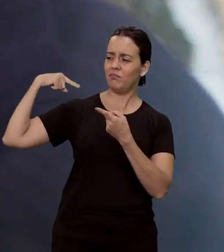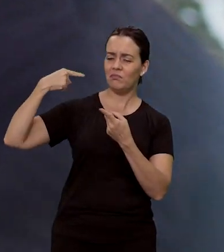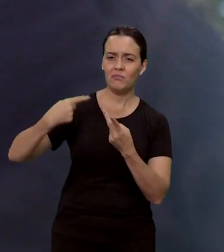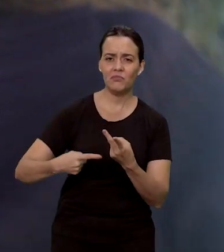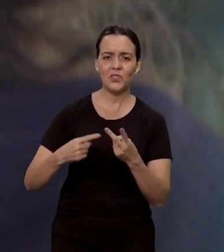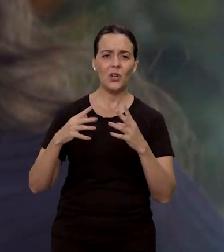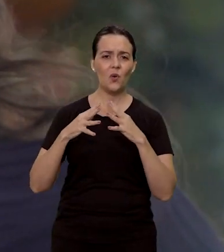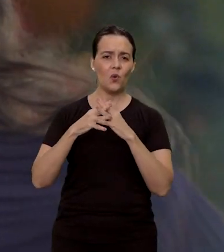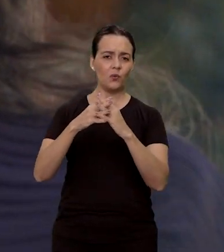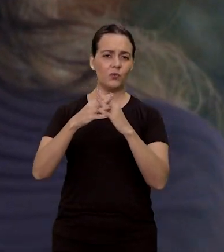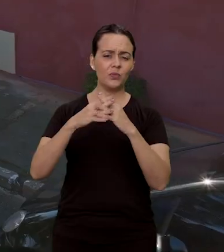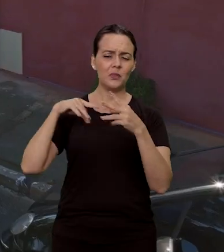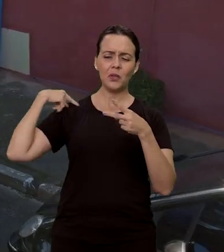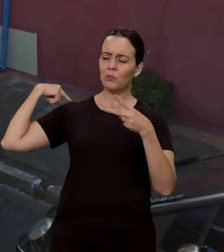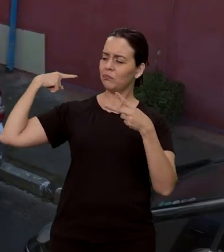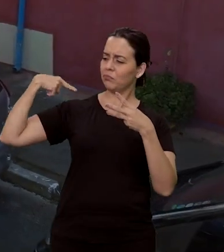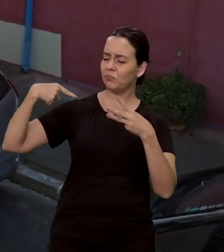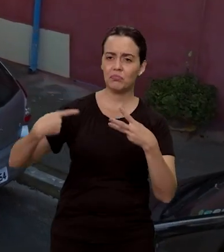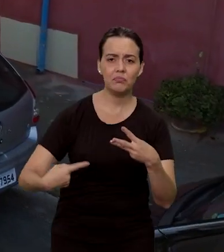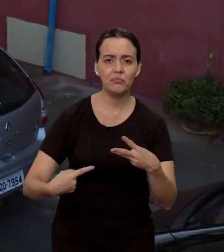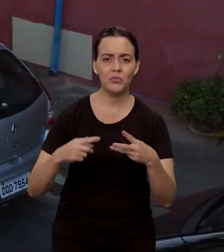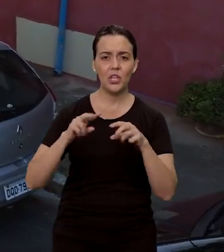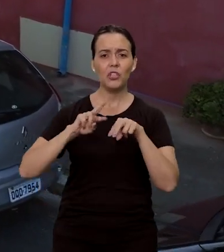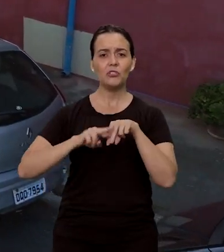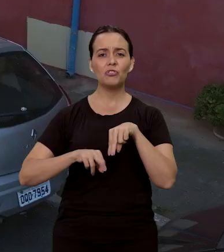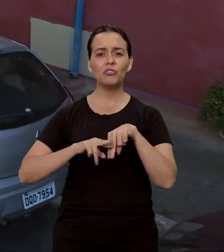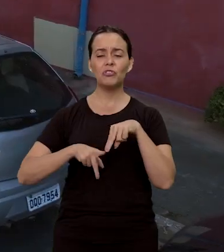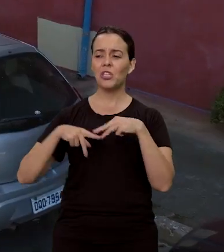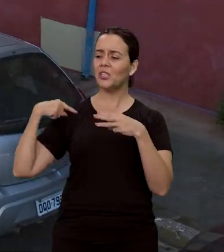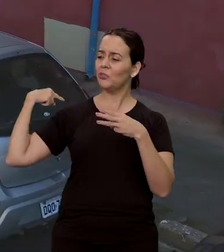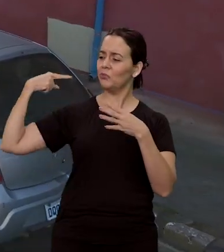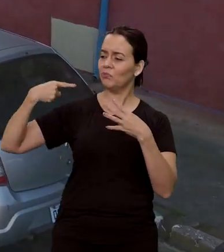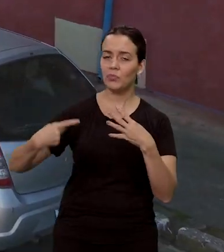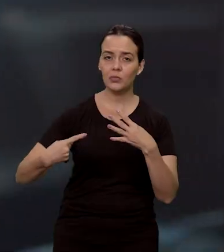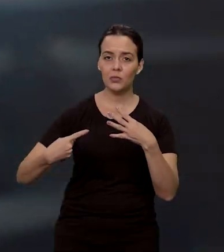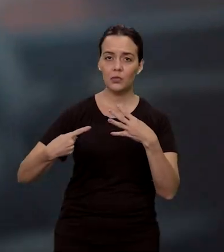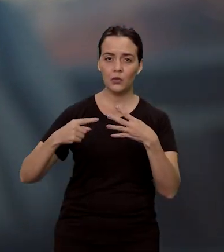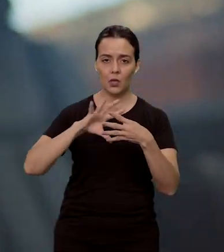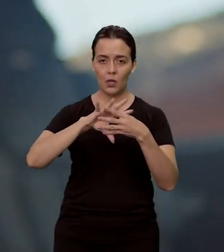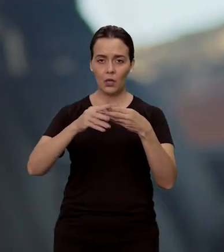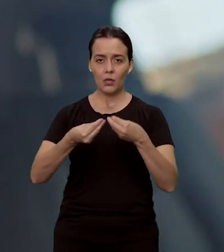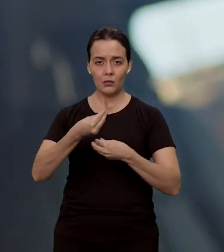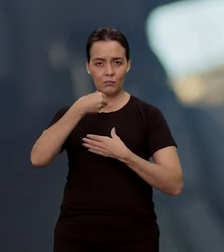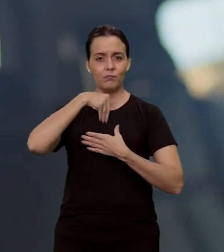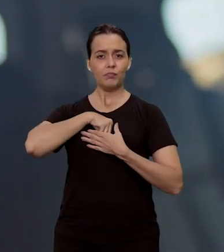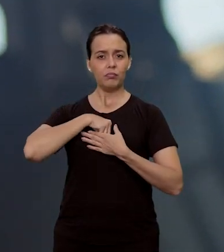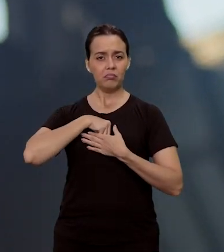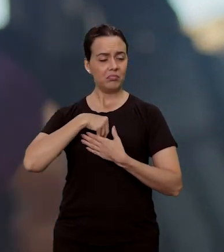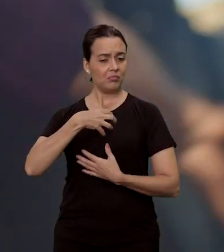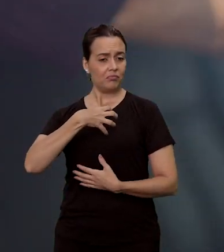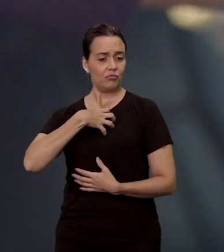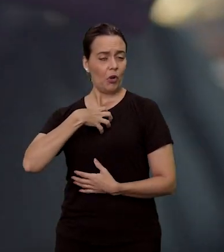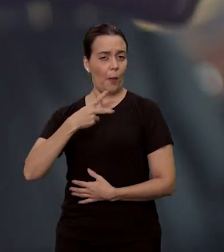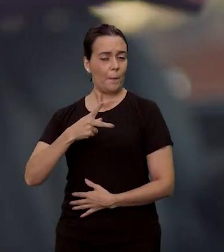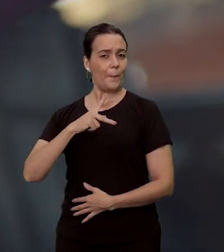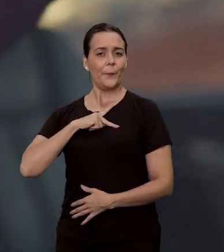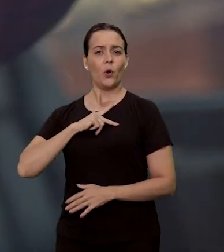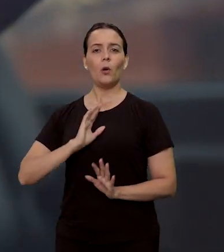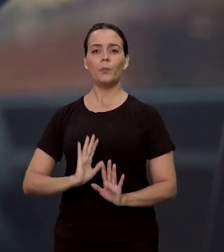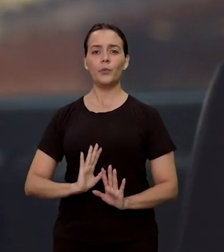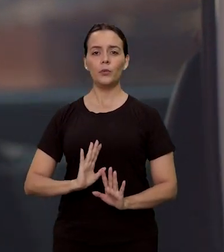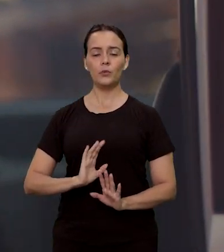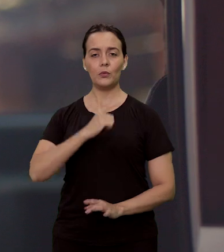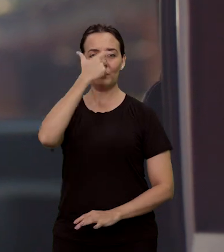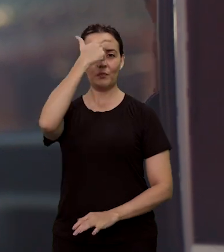de tensões que existem no ser. Então, se fazer uma pessoa íntegra de